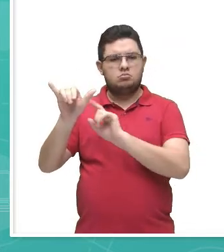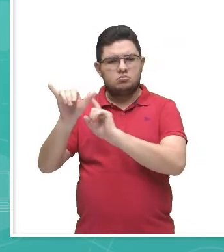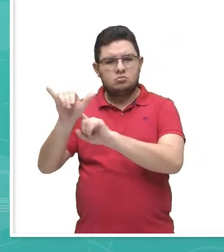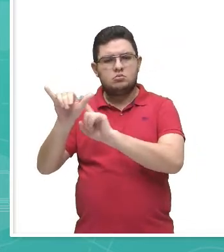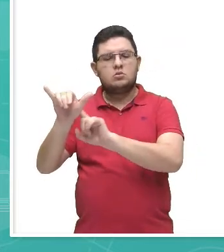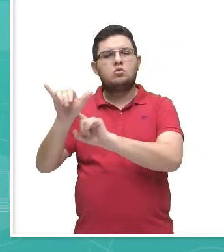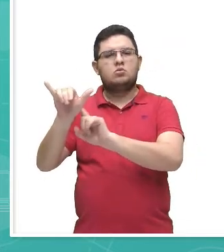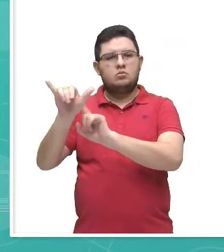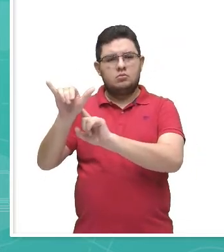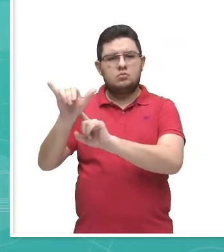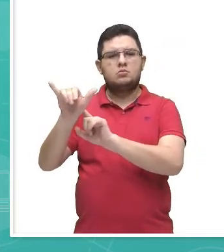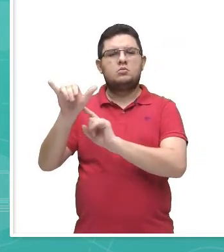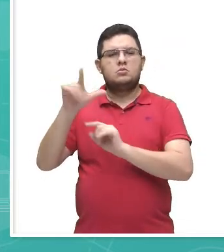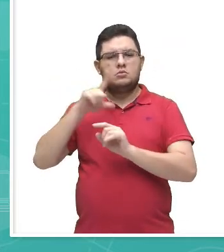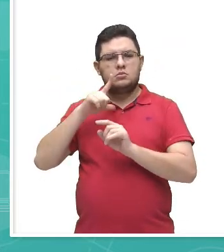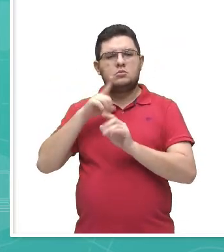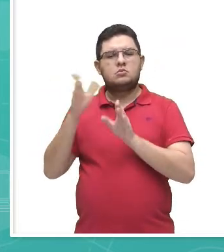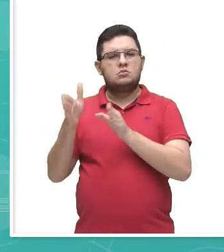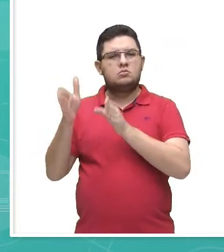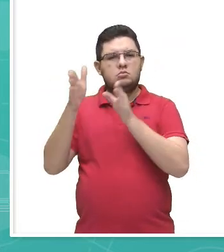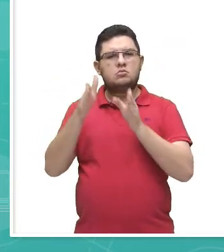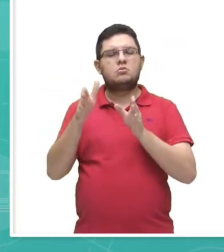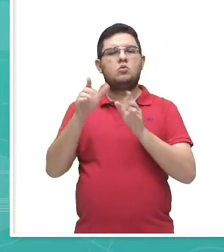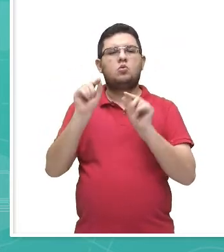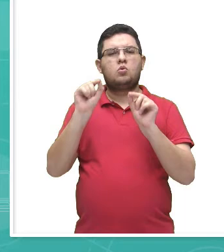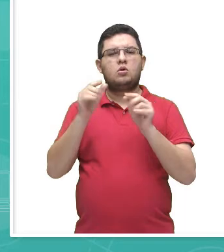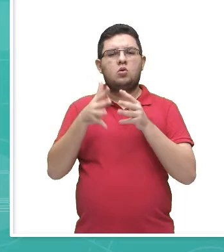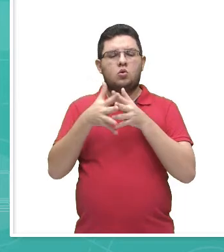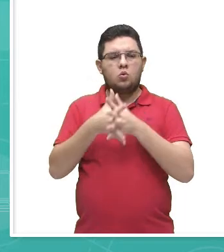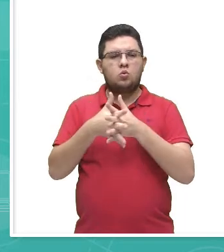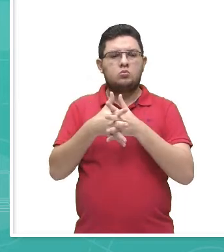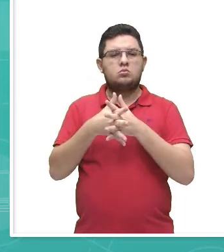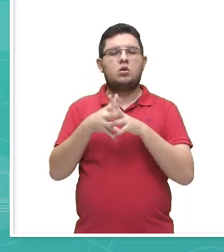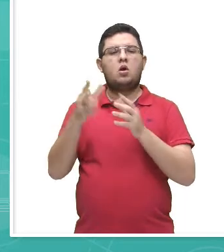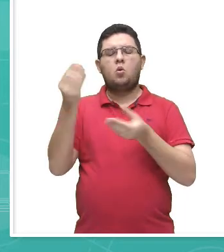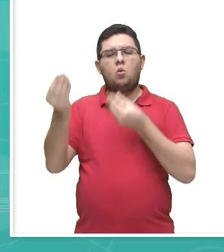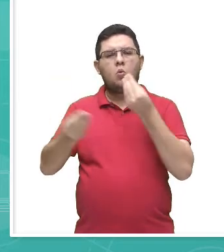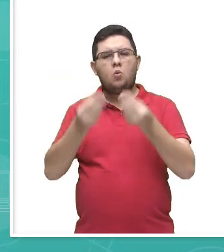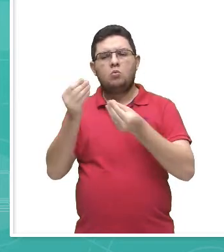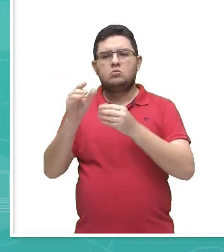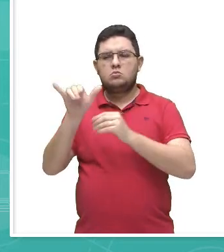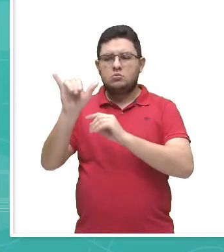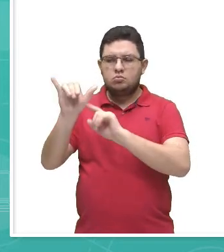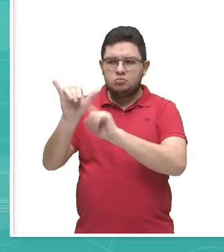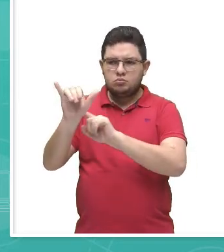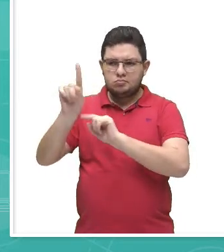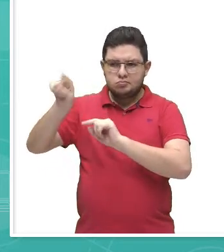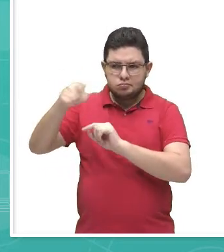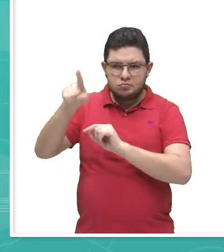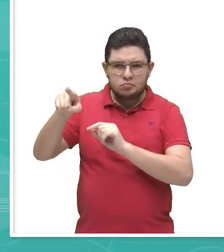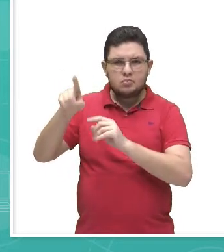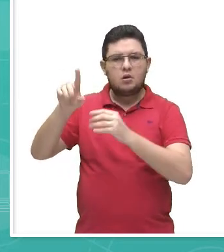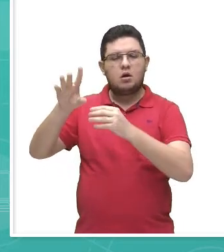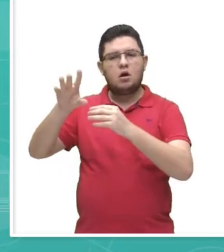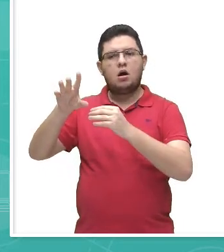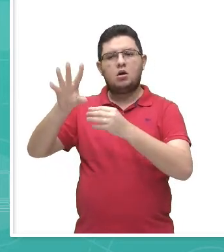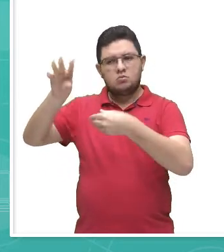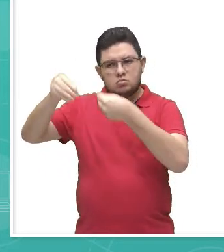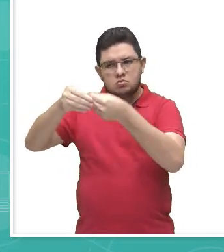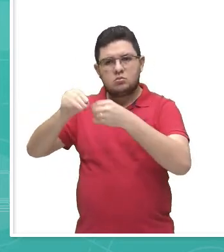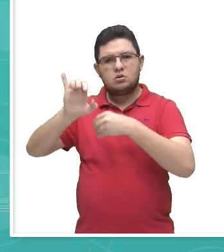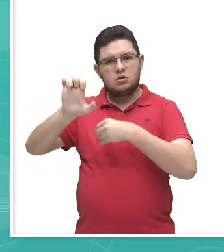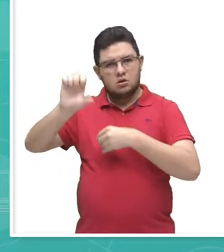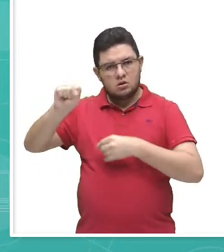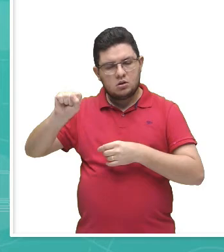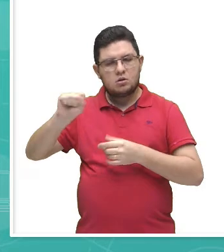uma consoante, tá certo? Nesse caso eu substituo o Y por I, E, S, tá? Então,